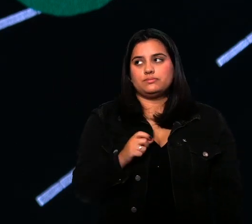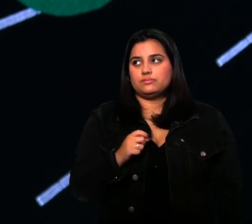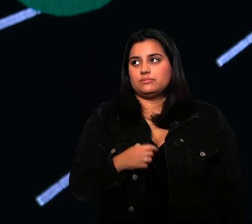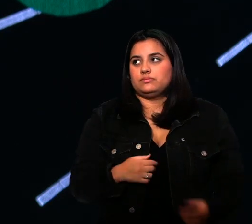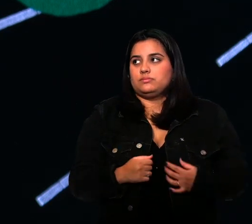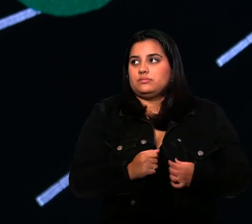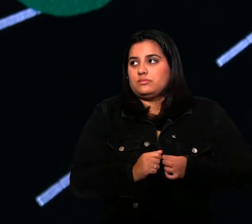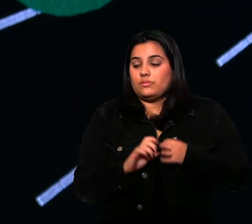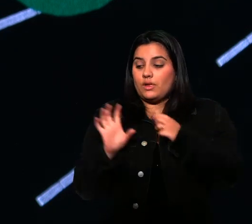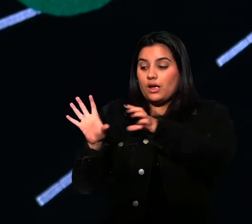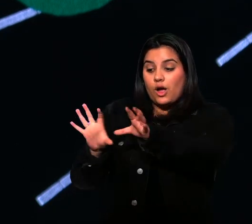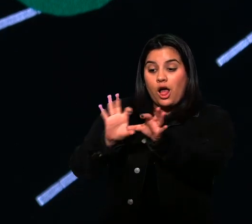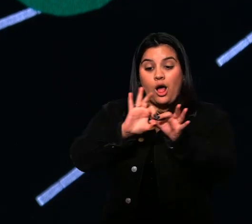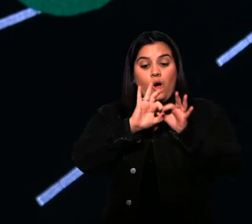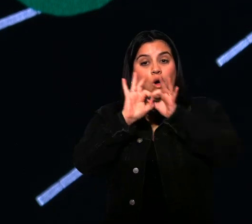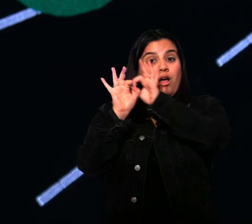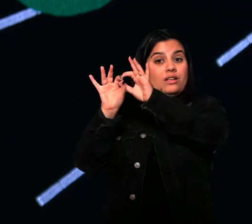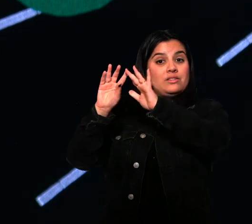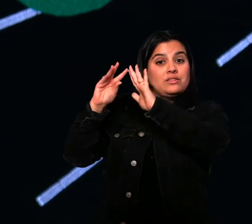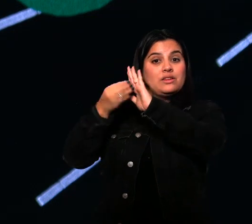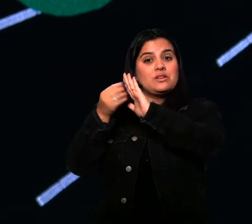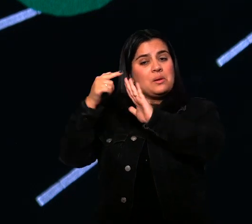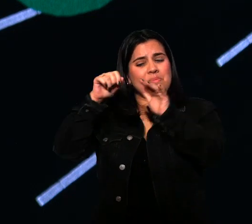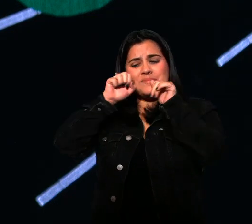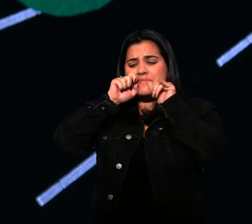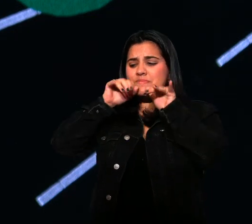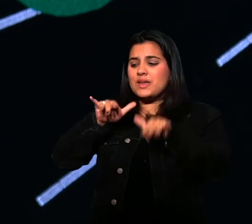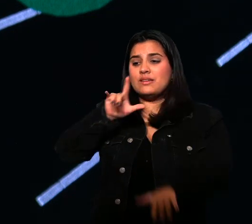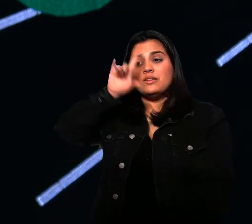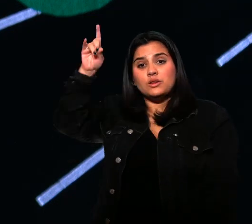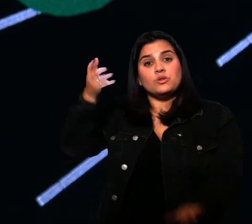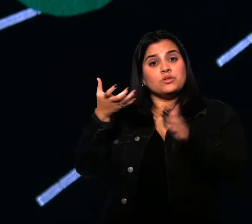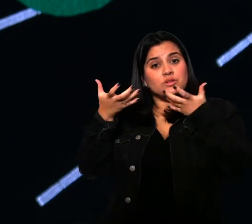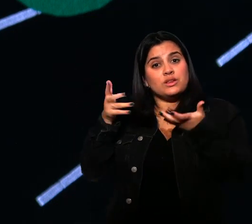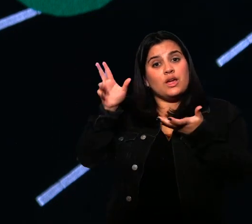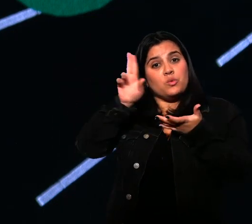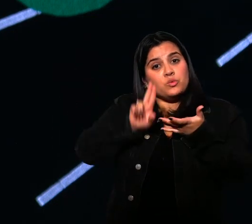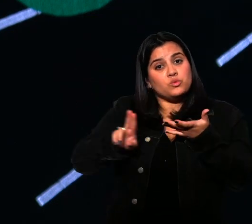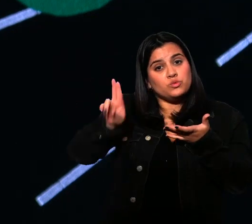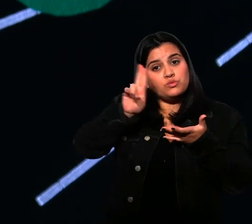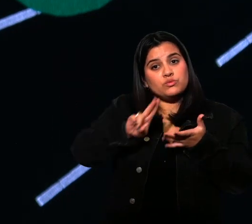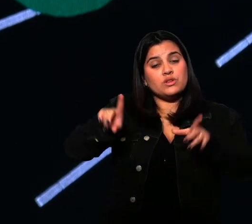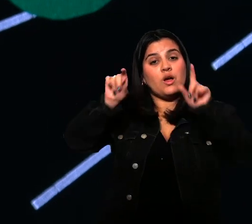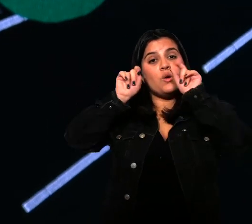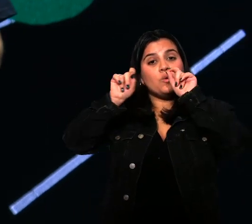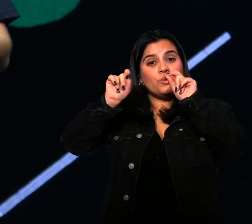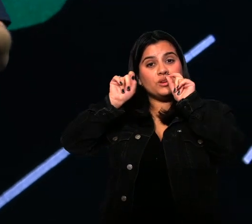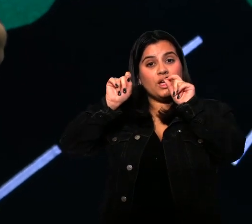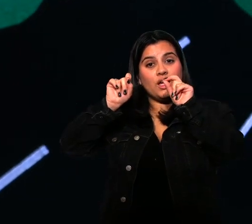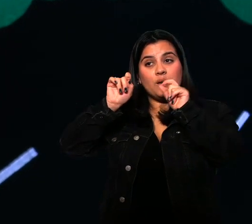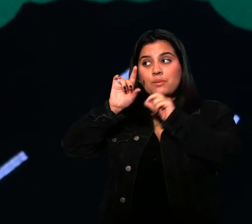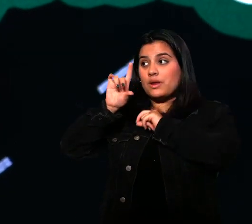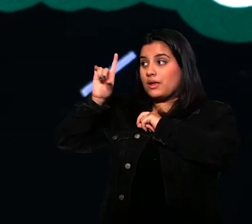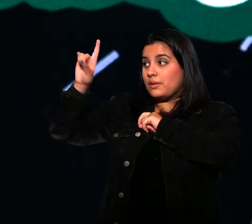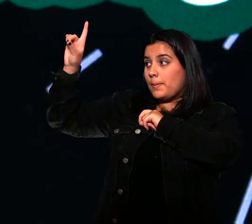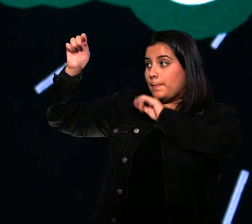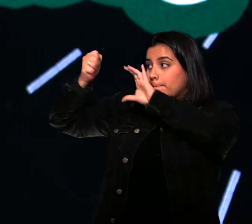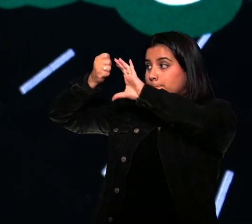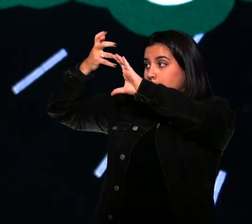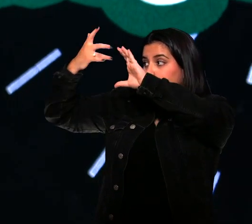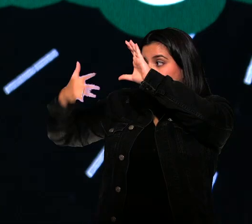A coletividade da igreja é uma bênção e uma força que Deus quer usar para moldar e formar o caráter dele em